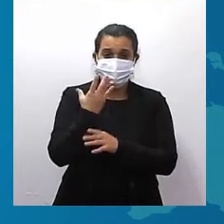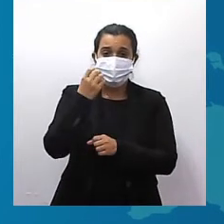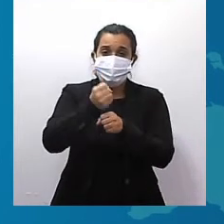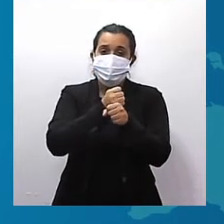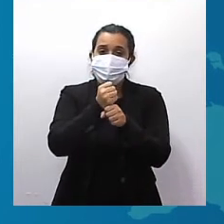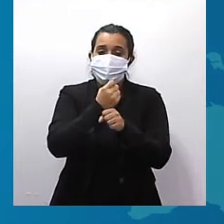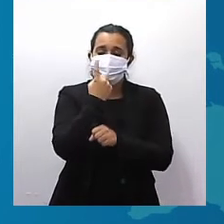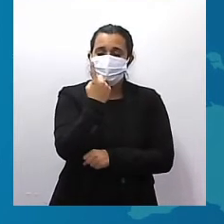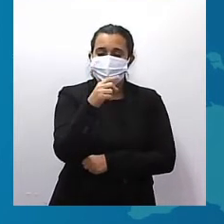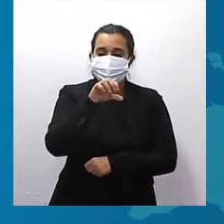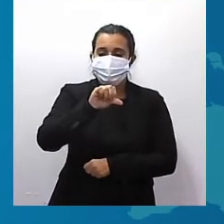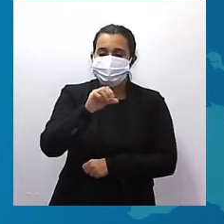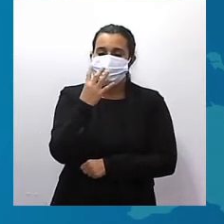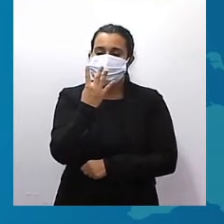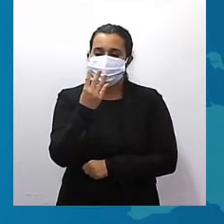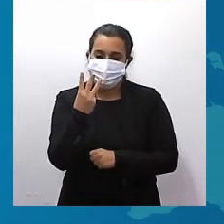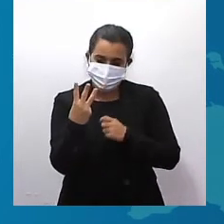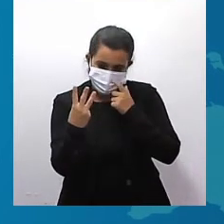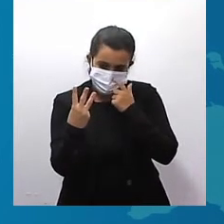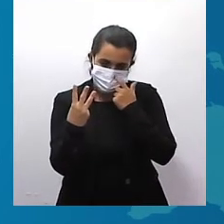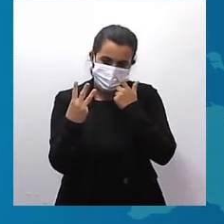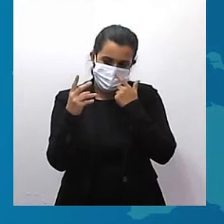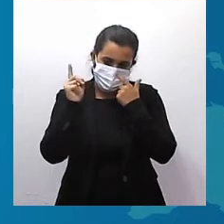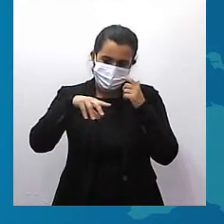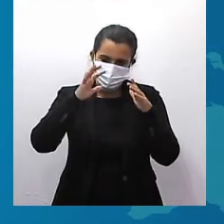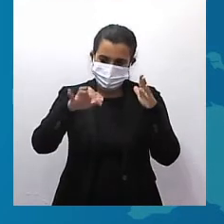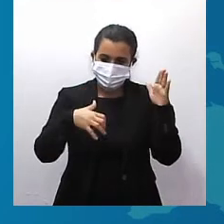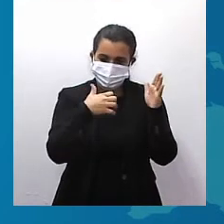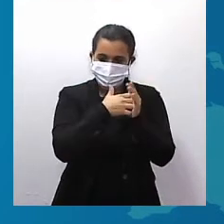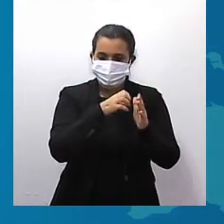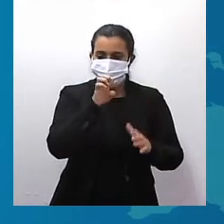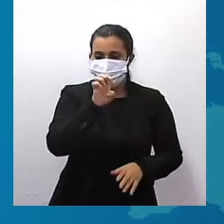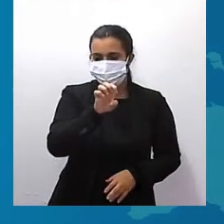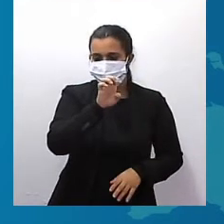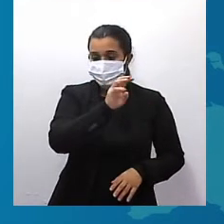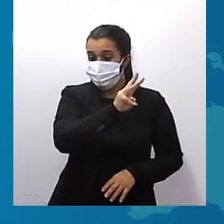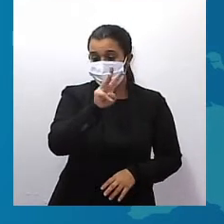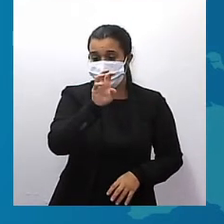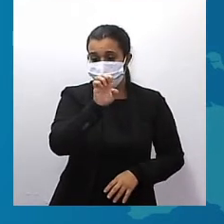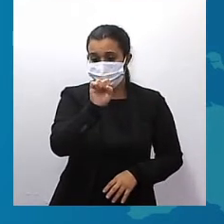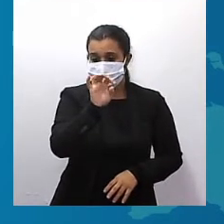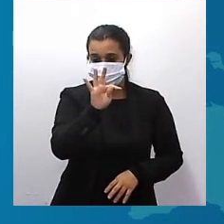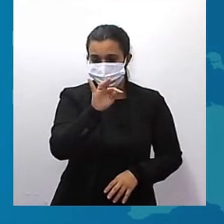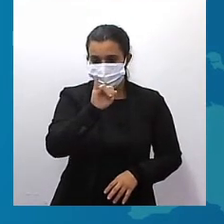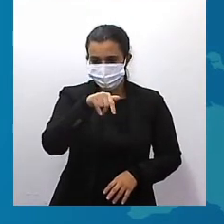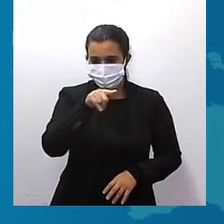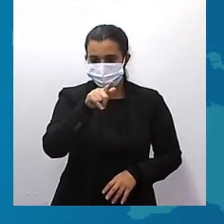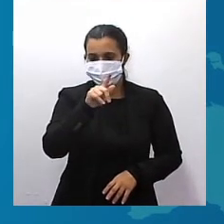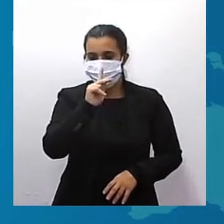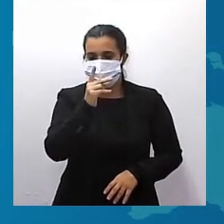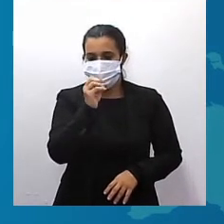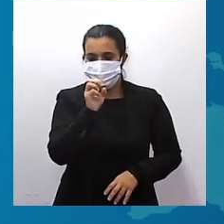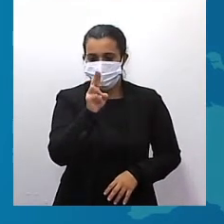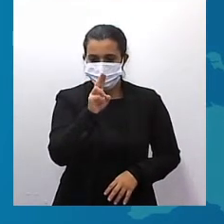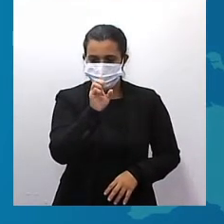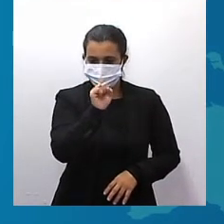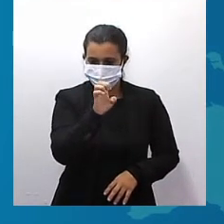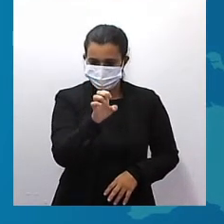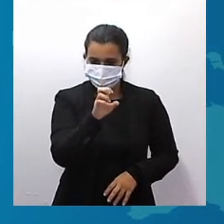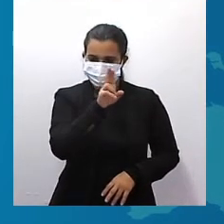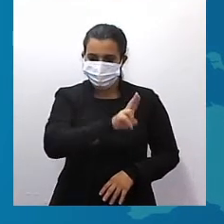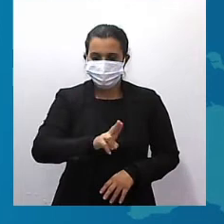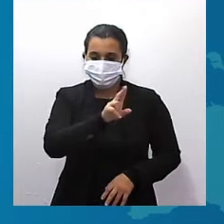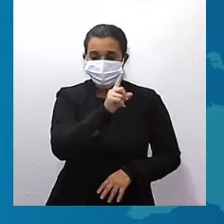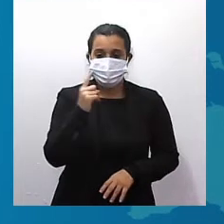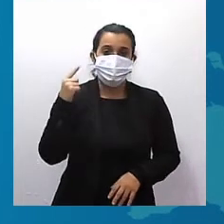1943, for the Westinghouse Company, pela empresa aí Westinghouse, in order to boost the morale of its workers during the